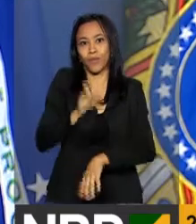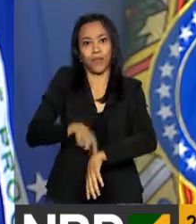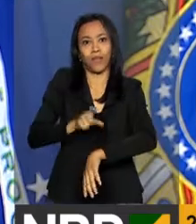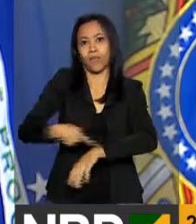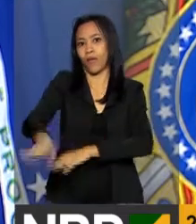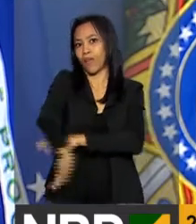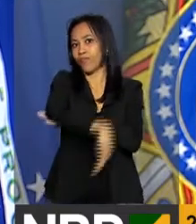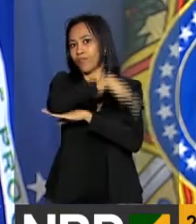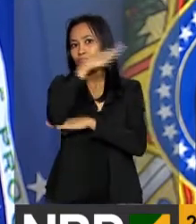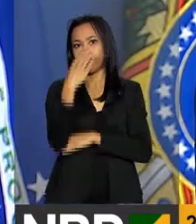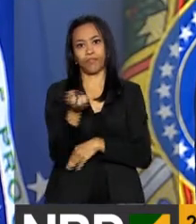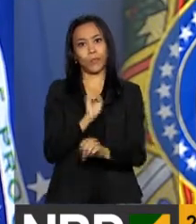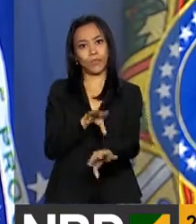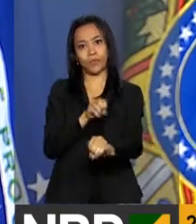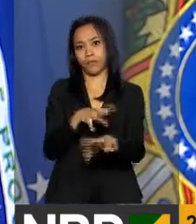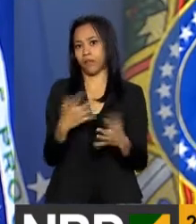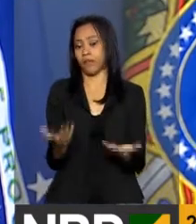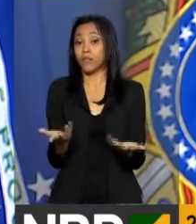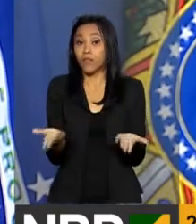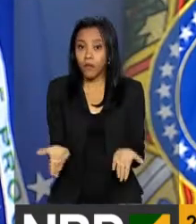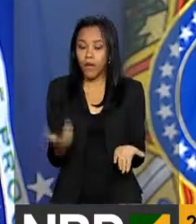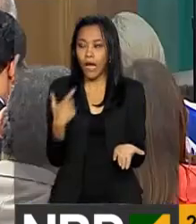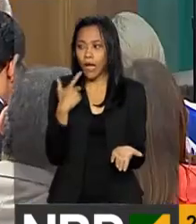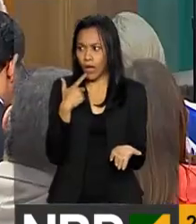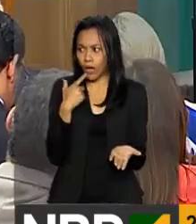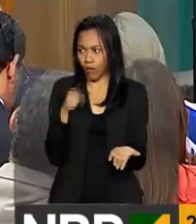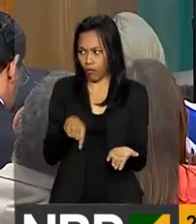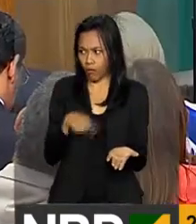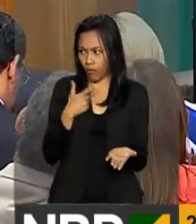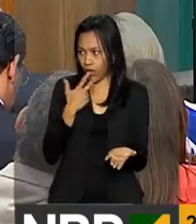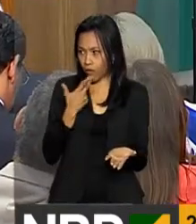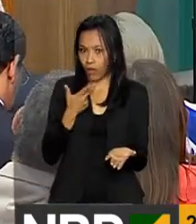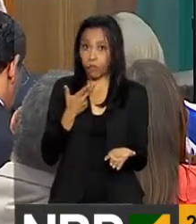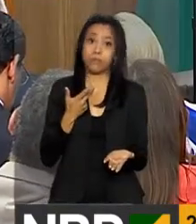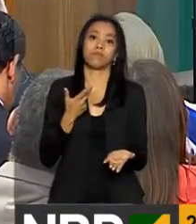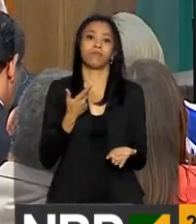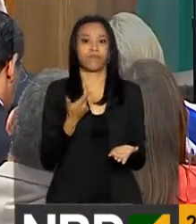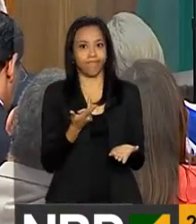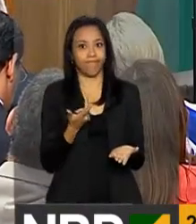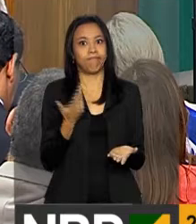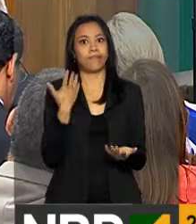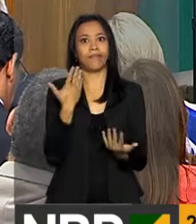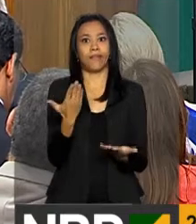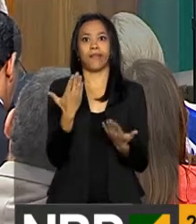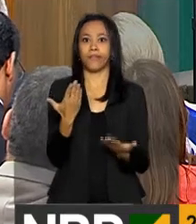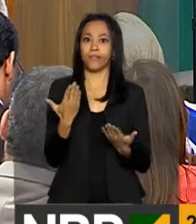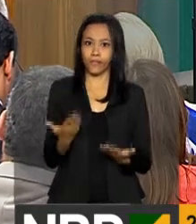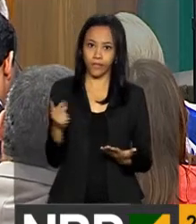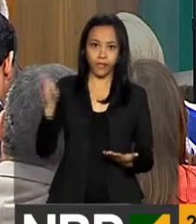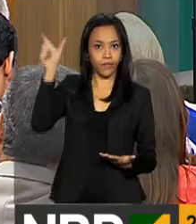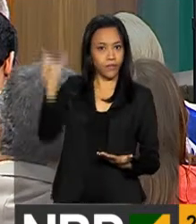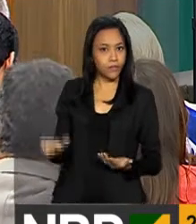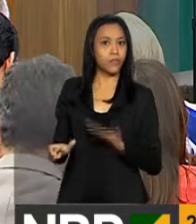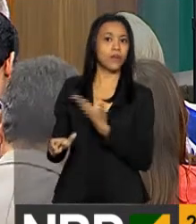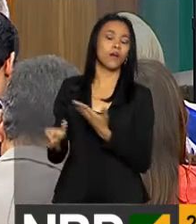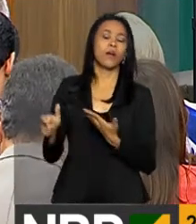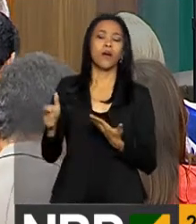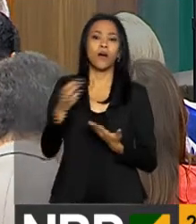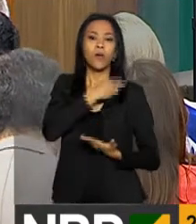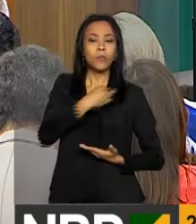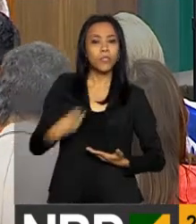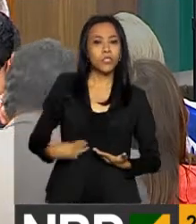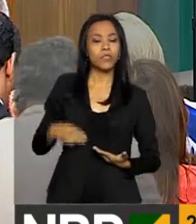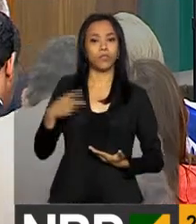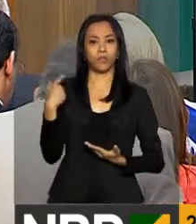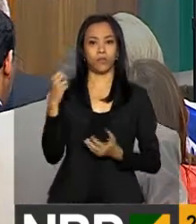integral então eu modifiquei um pouco para dizer que graças ao nosso ministro da educação ea